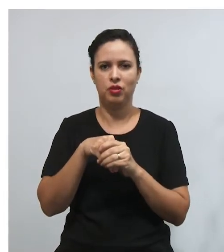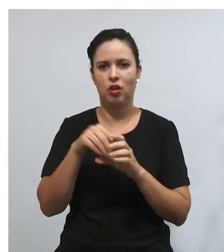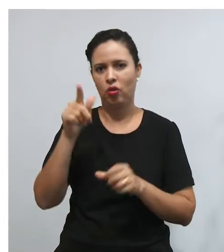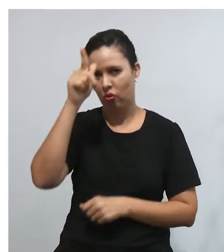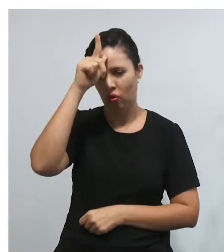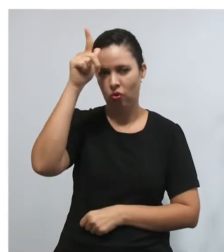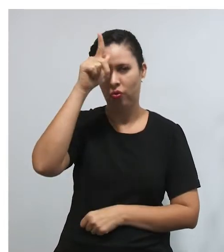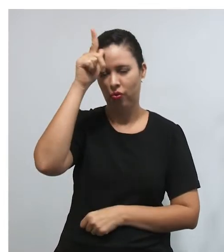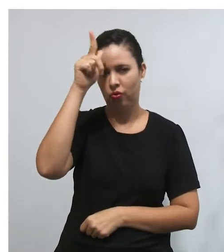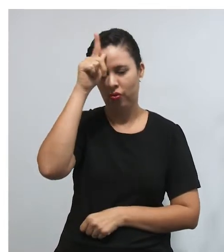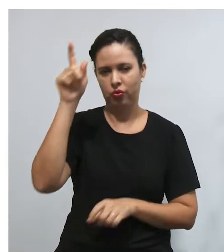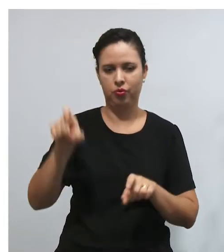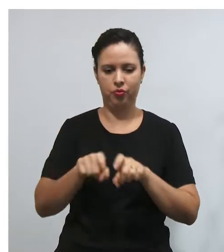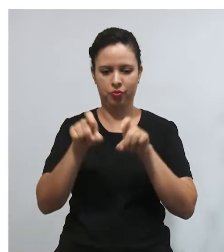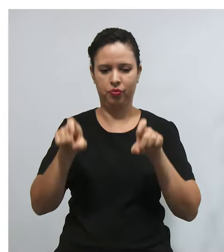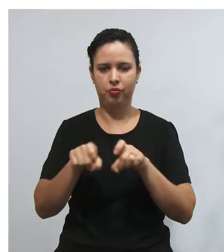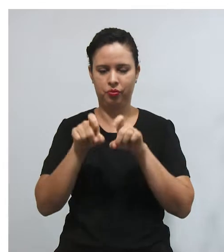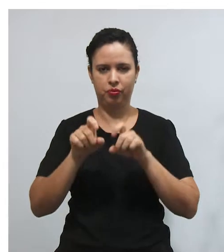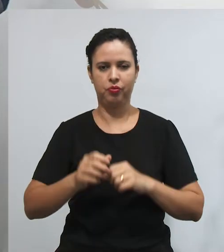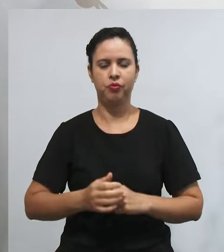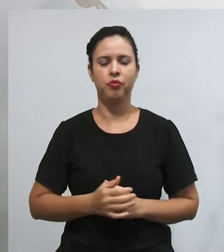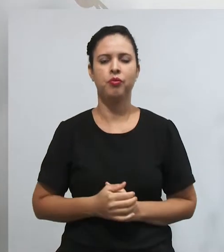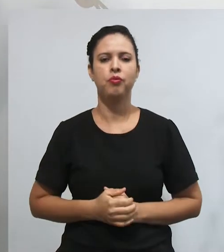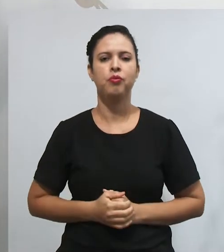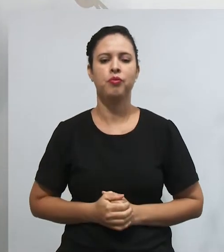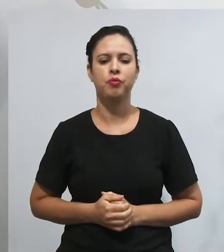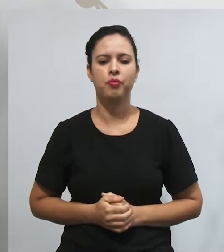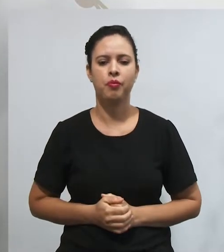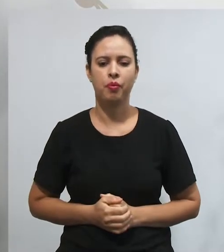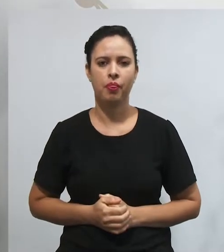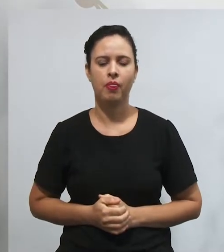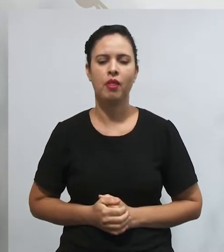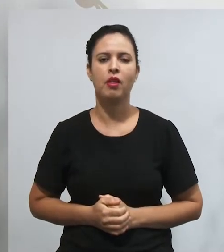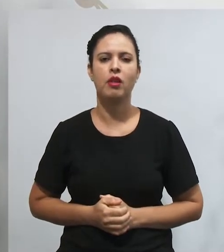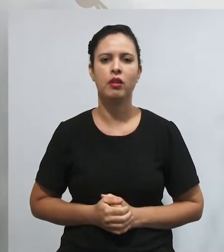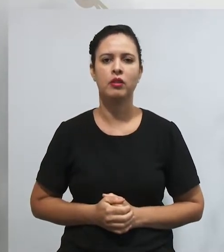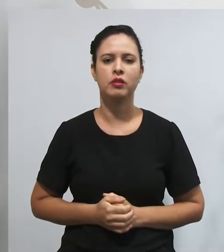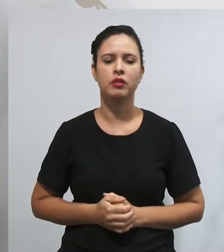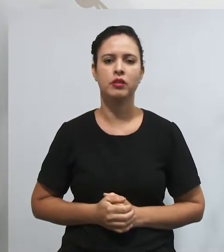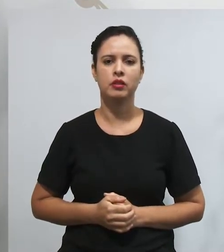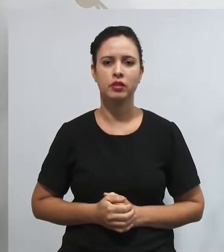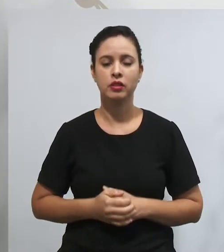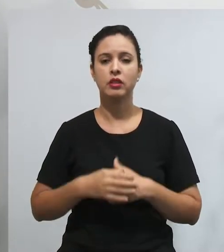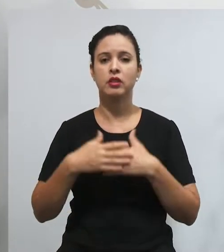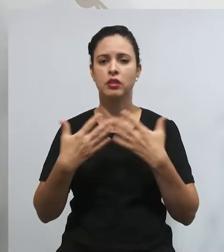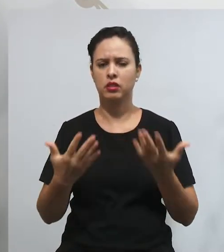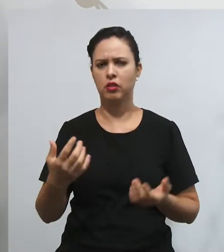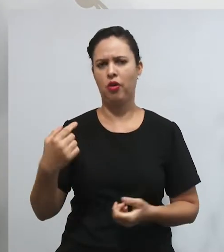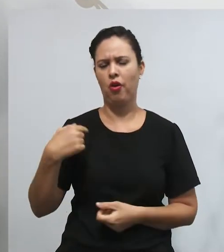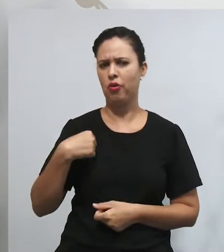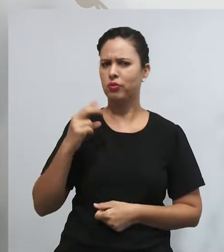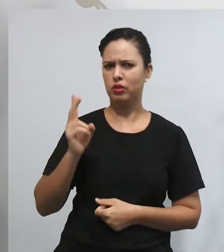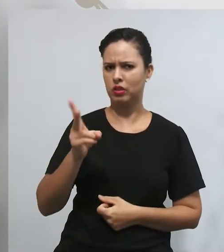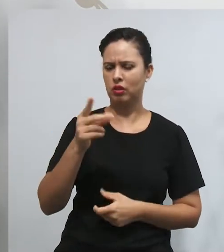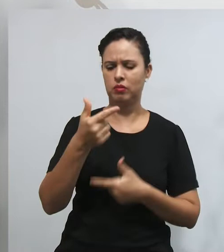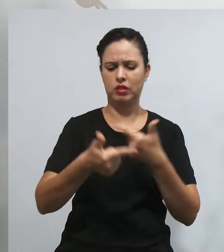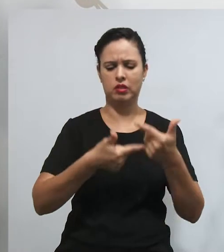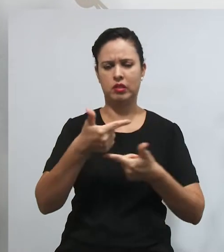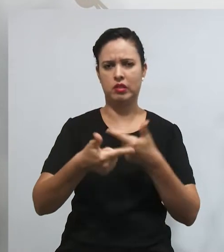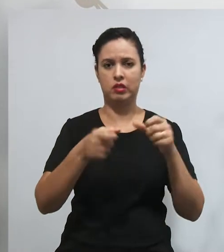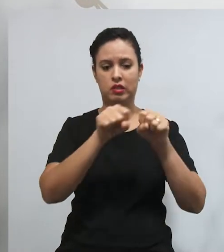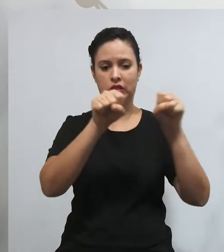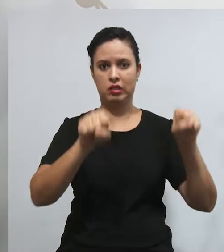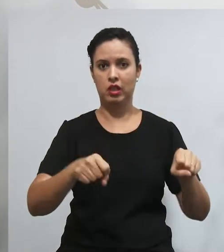parte do software, a parte mais abstrata. Eu digo para vocês que quando, né, sempre trabalhei com sistemas, então eu sou da parte